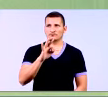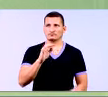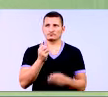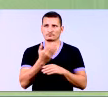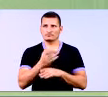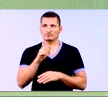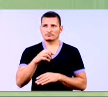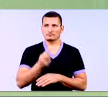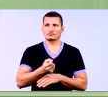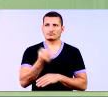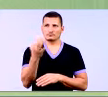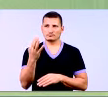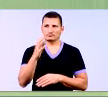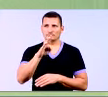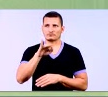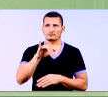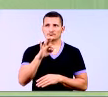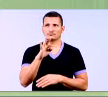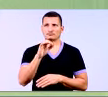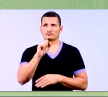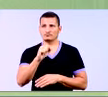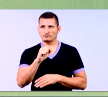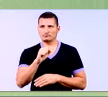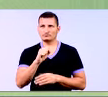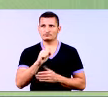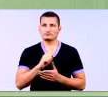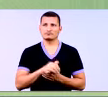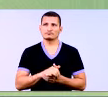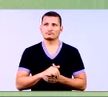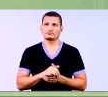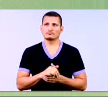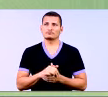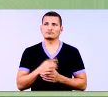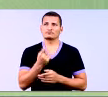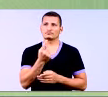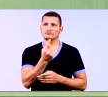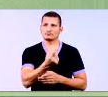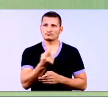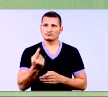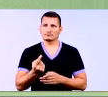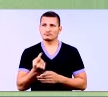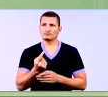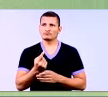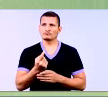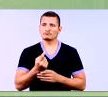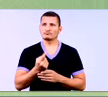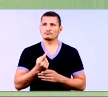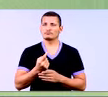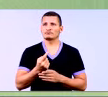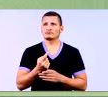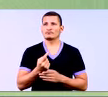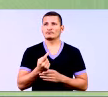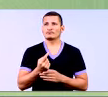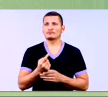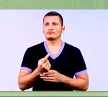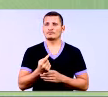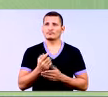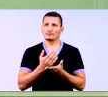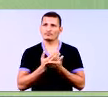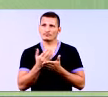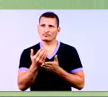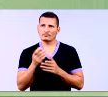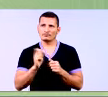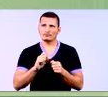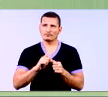quantidade de bits, a mesma coisa internamente do processador, a quantidade de bits que eu levo para cada transferência, cada vez que eu vou. Então eu comecei a fazer